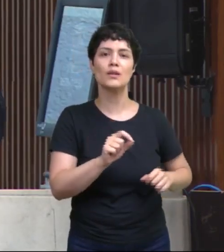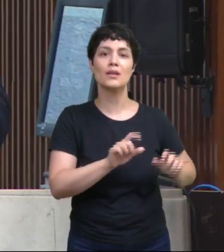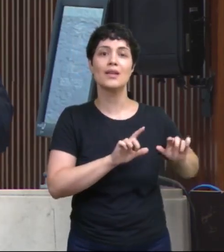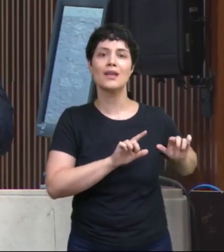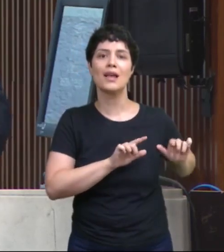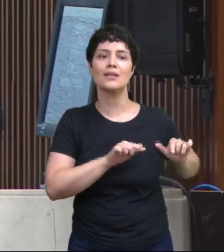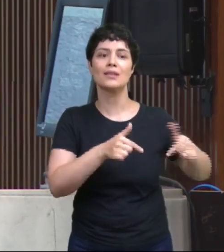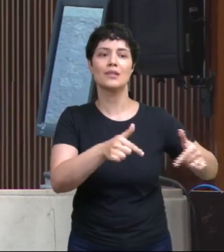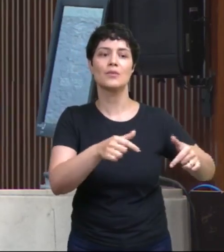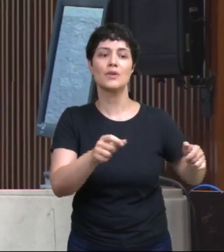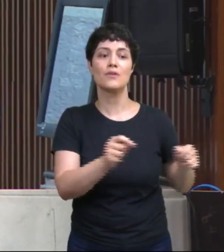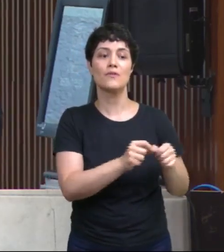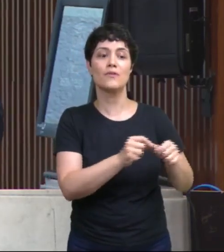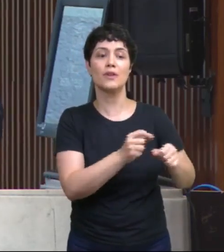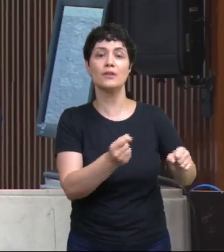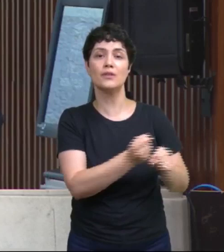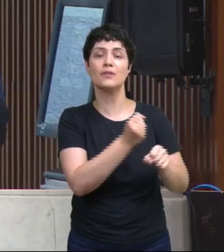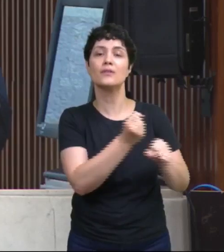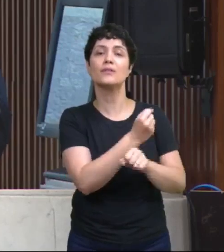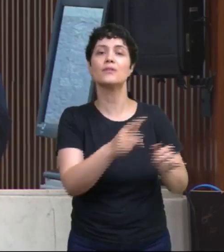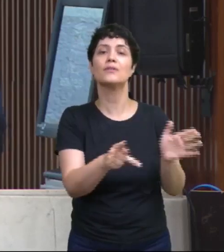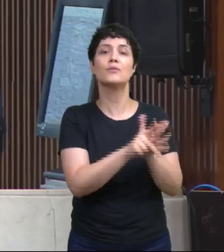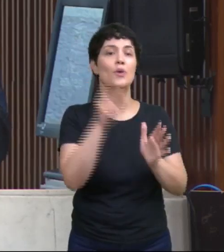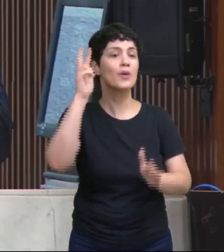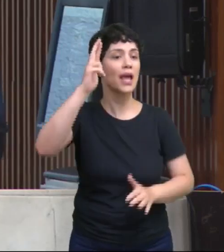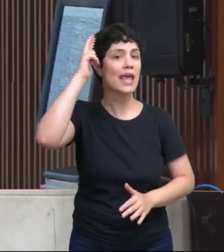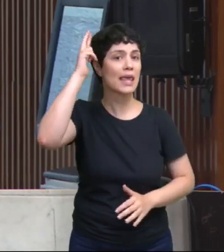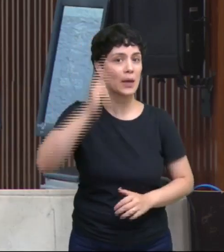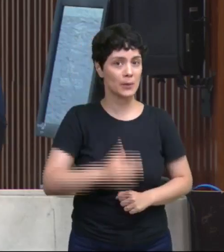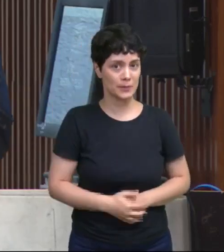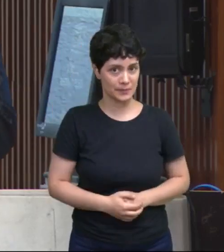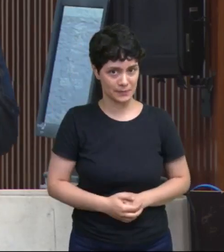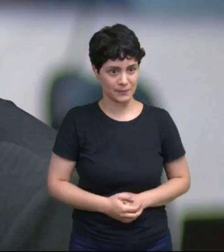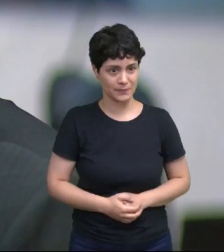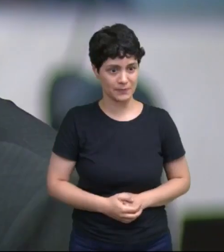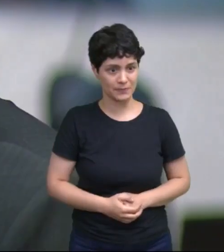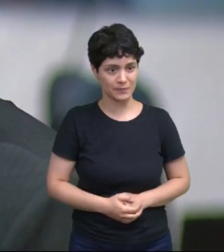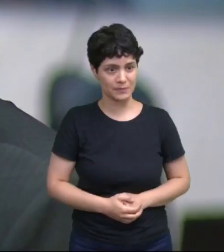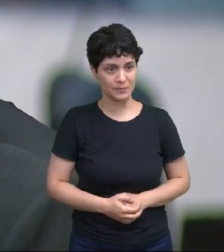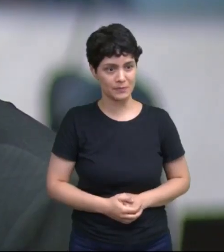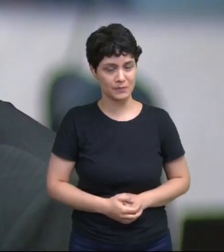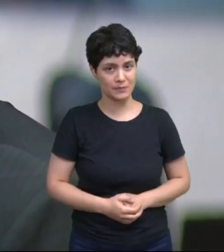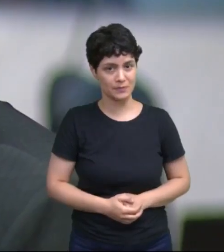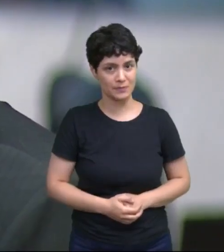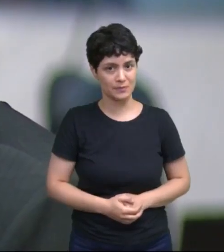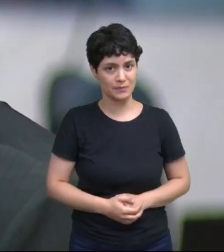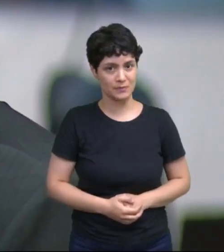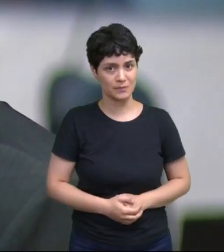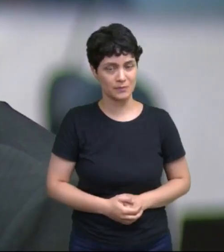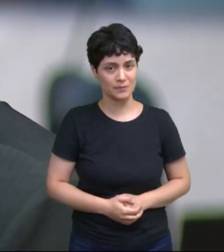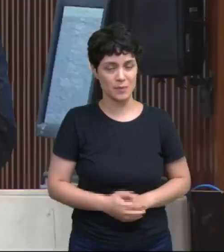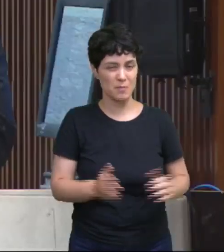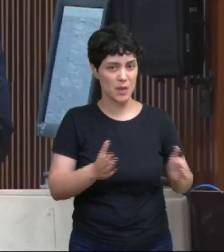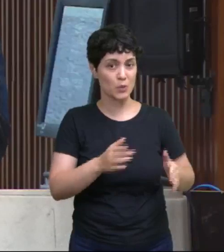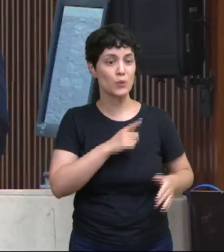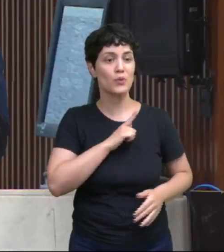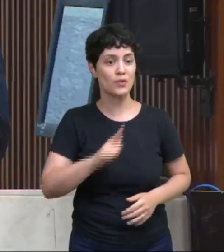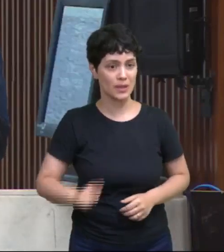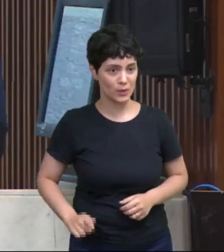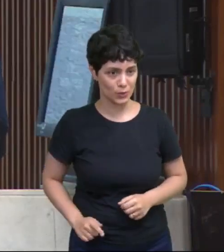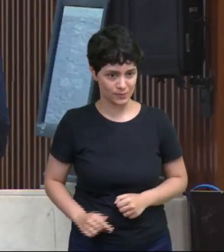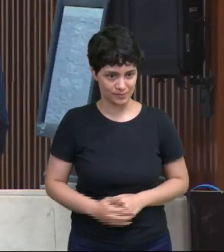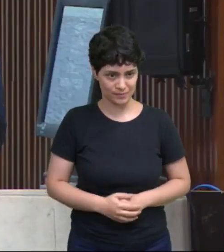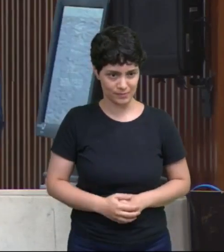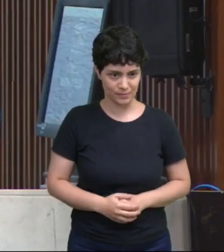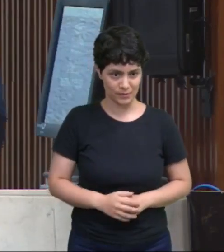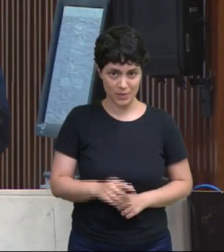Roberto Requião como governador. Se vocês não conhecem, eu sugiro